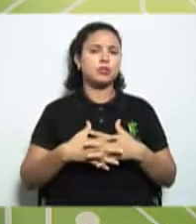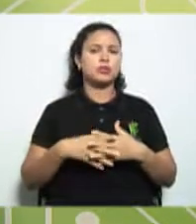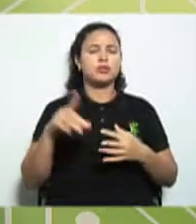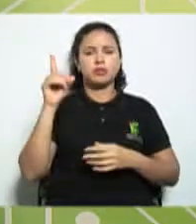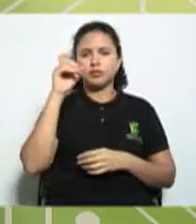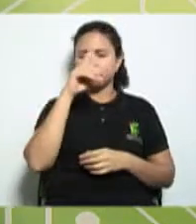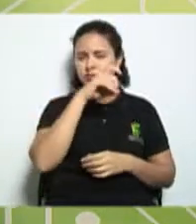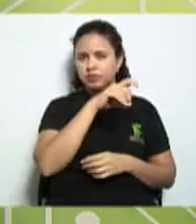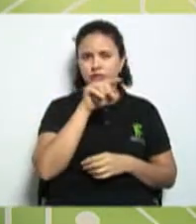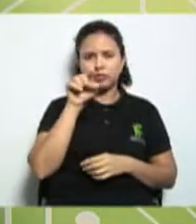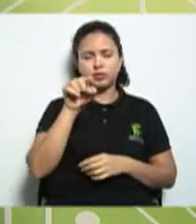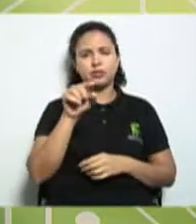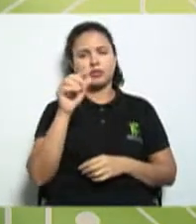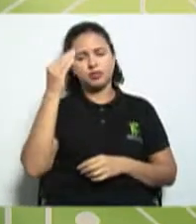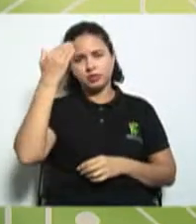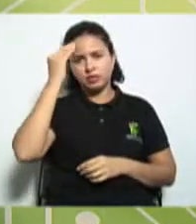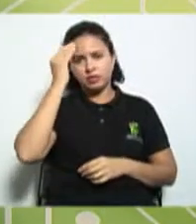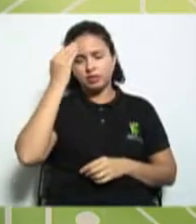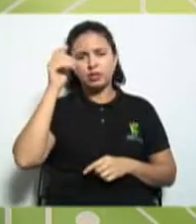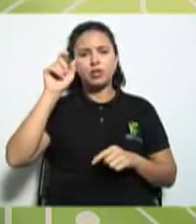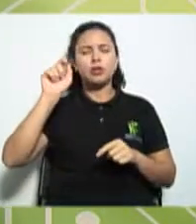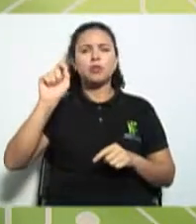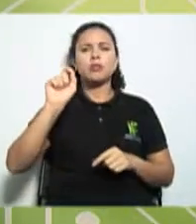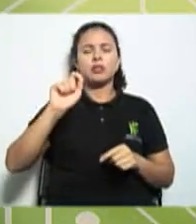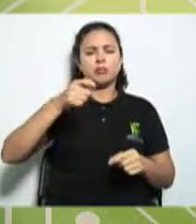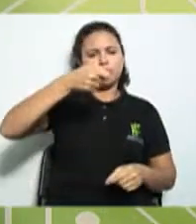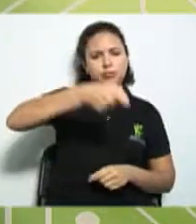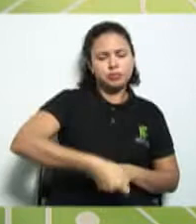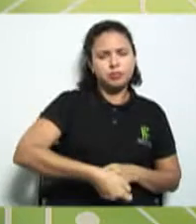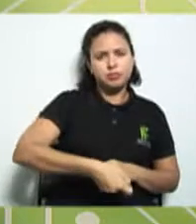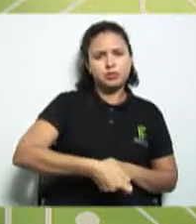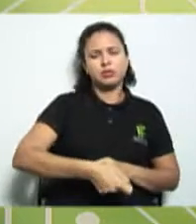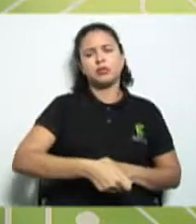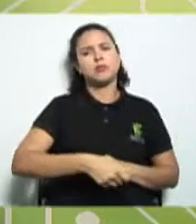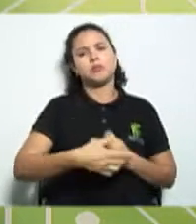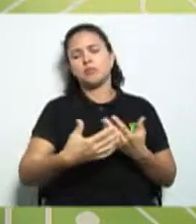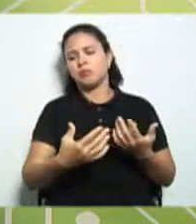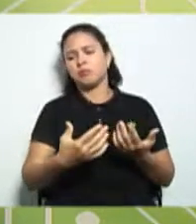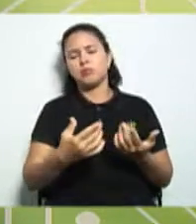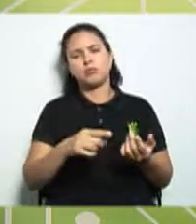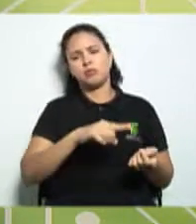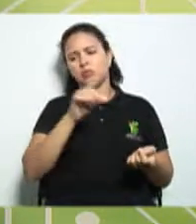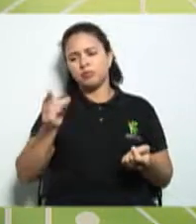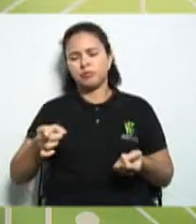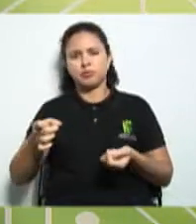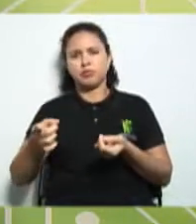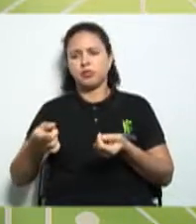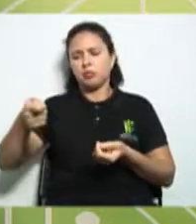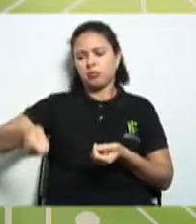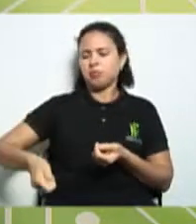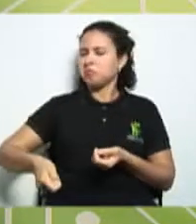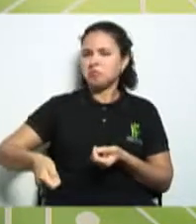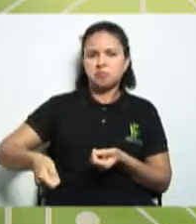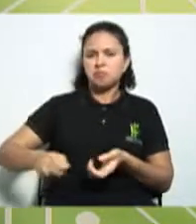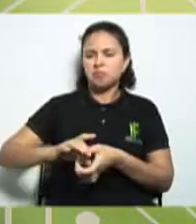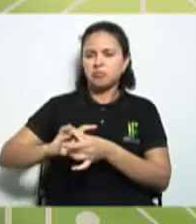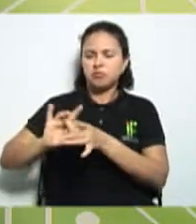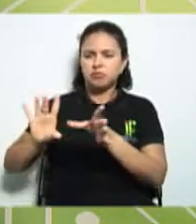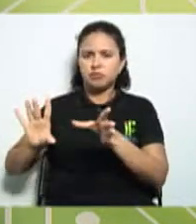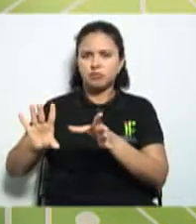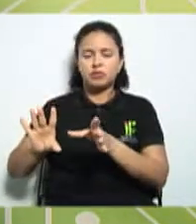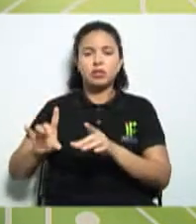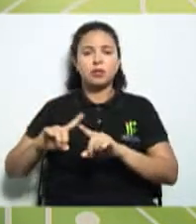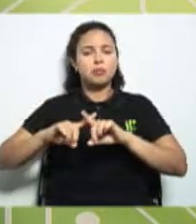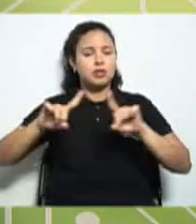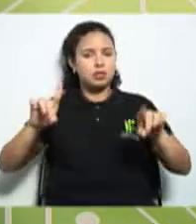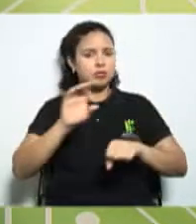você poder entender o que é obrigatório e não obrigatório. Mas, como a professora bem exemplificou, o estágio obrigatório,